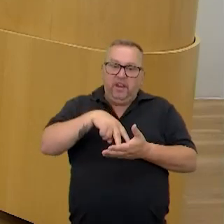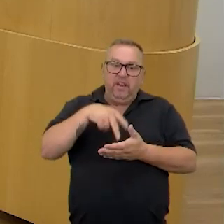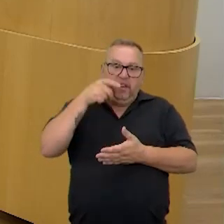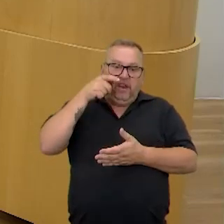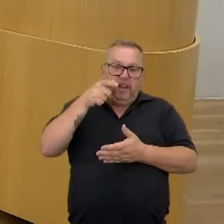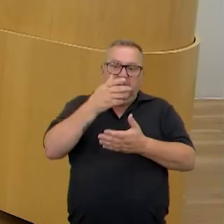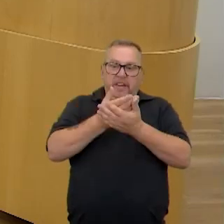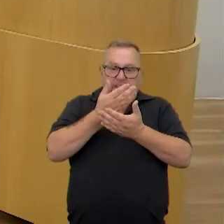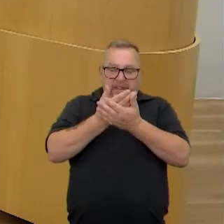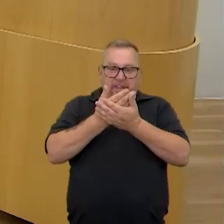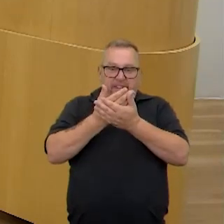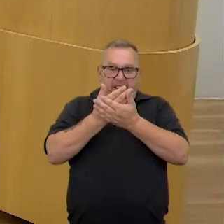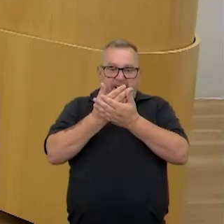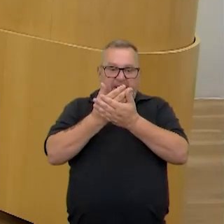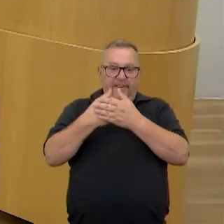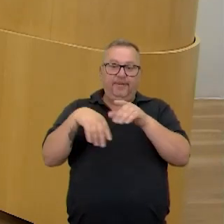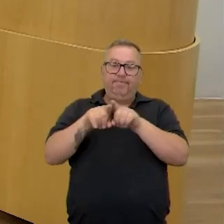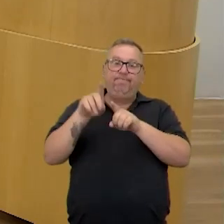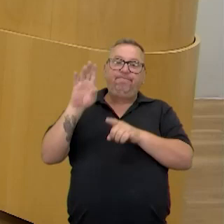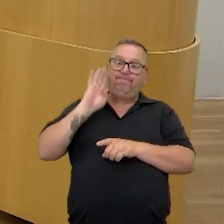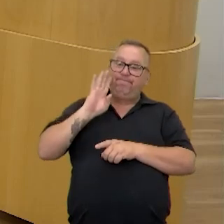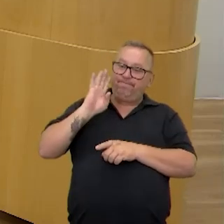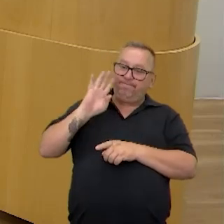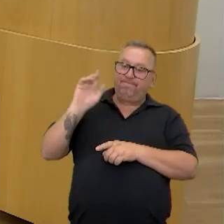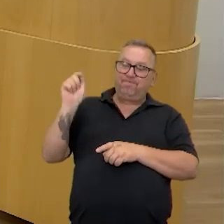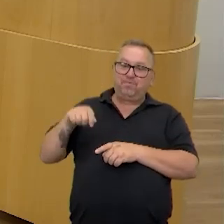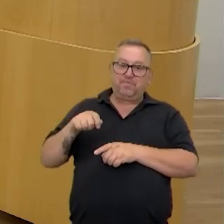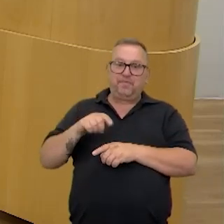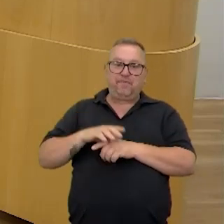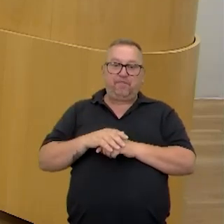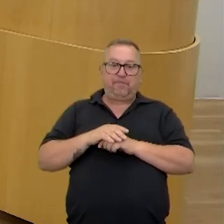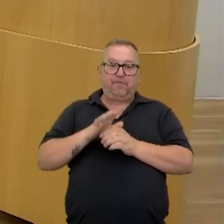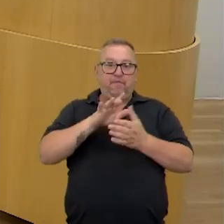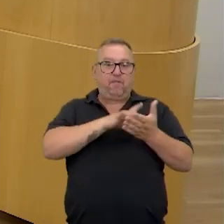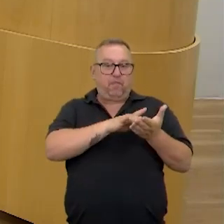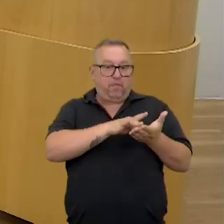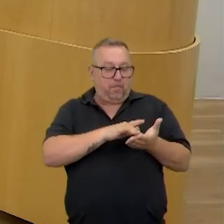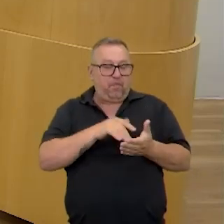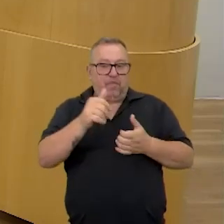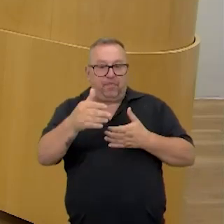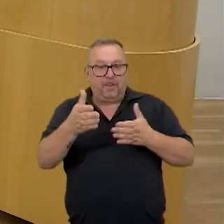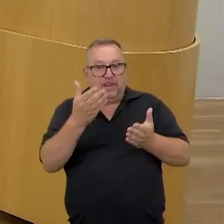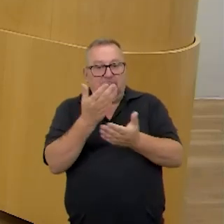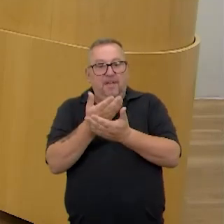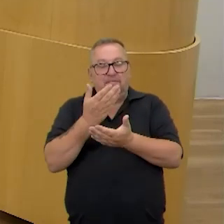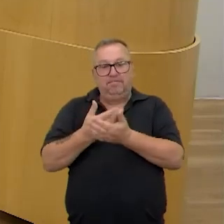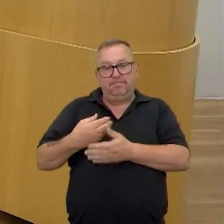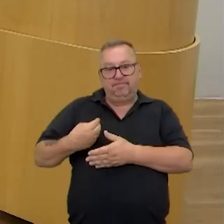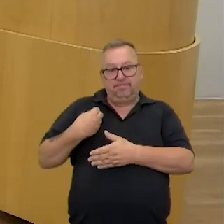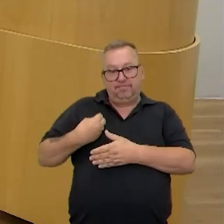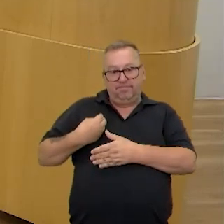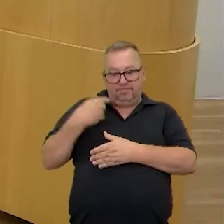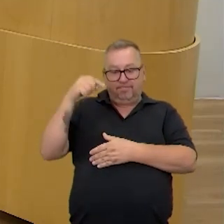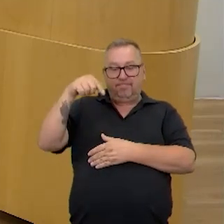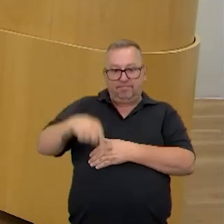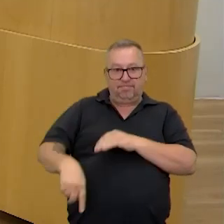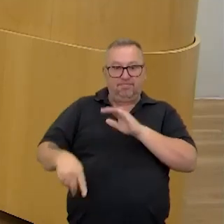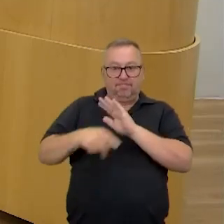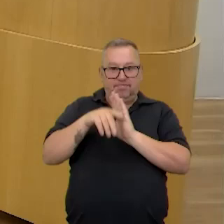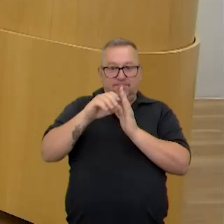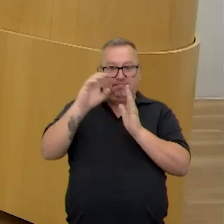Assistir uma aula junto aqui com a gente, né? E poder simular uma aula presencial aqui